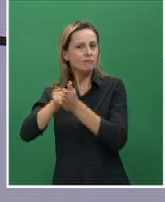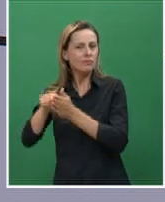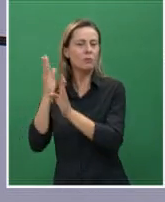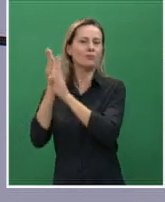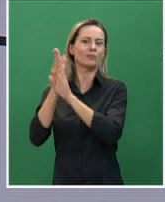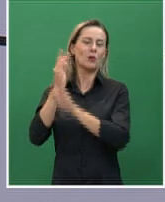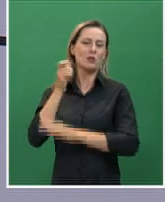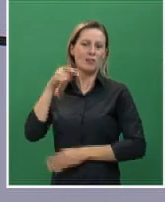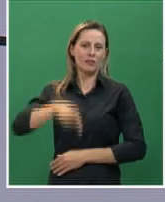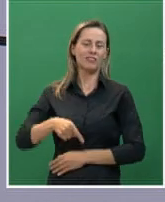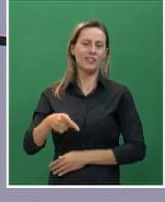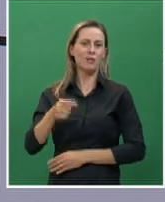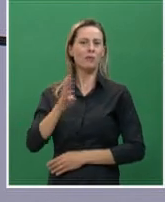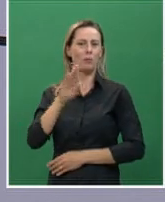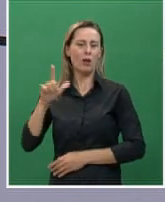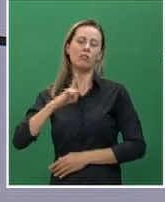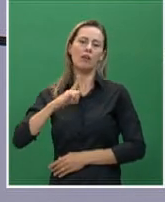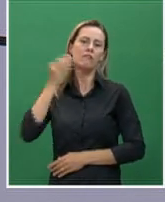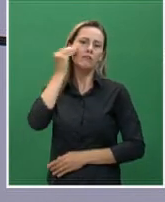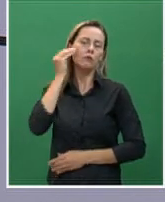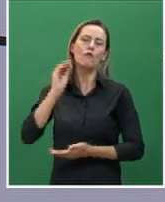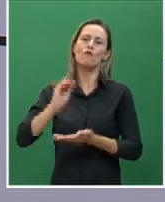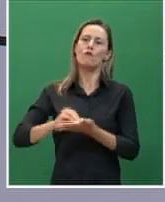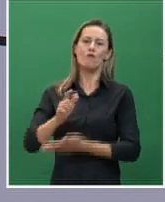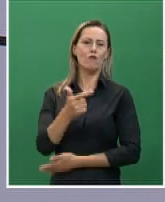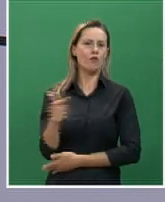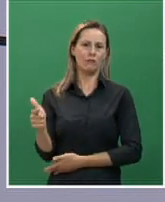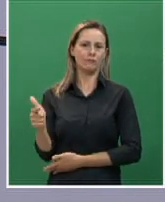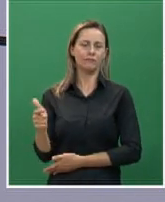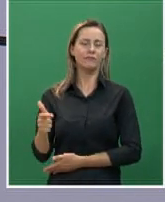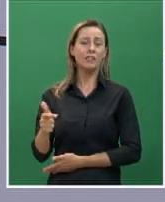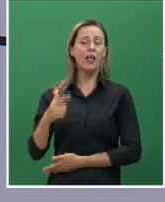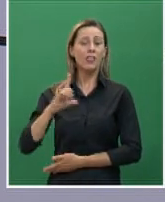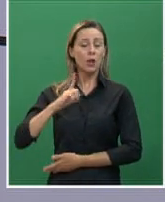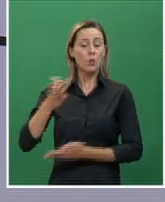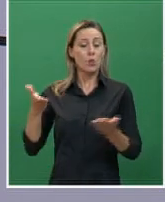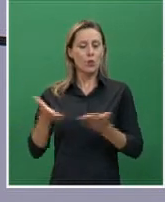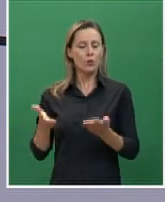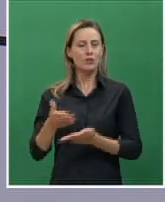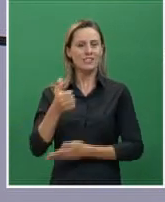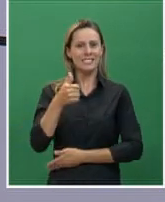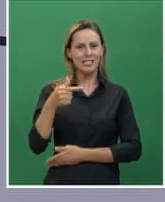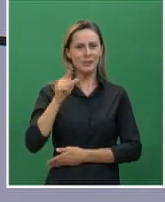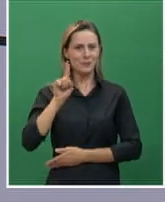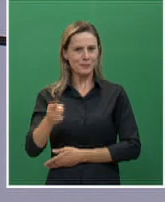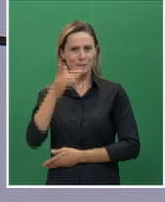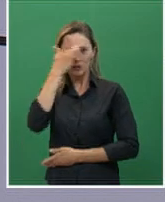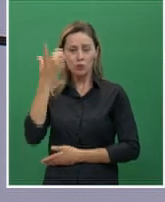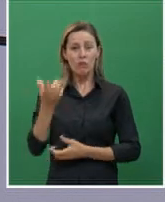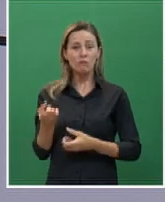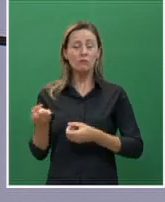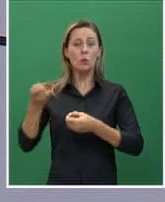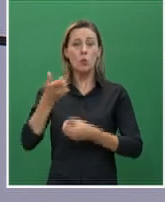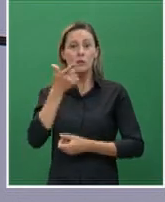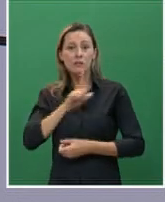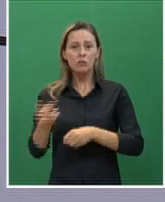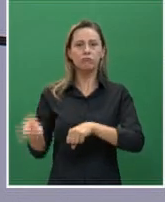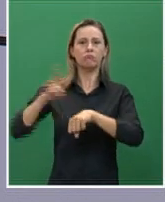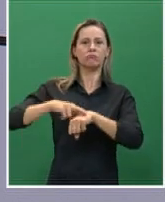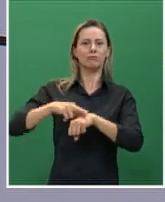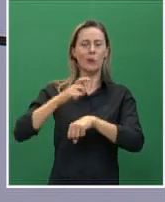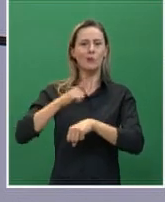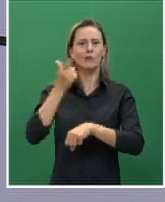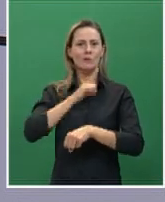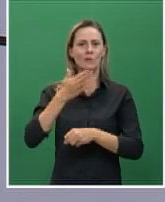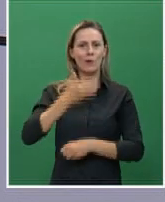não falta na cidade de Blumenau para identificar quem tem coronavírus nós já temos hoje 17 mil pessoas recuperadas Mas vamos olhar para comparação dos números